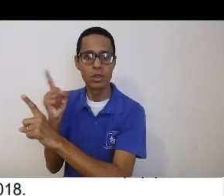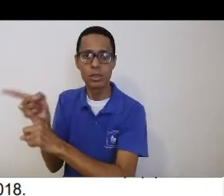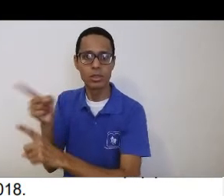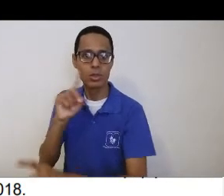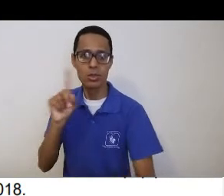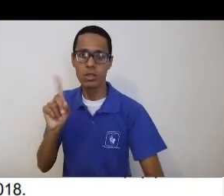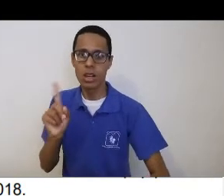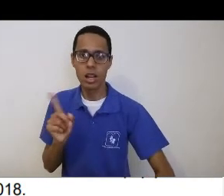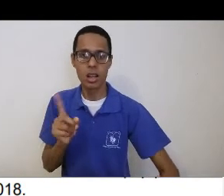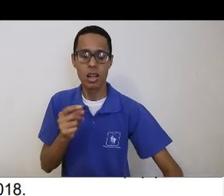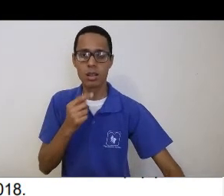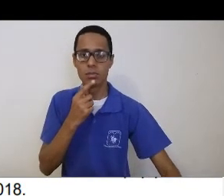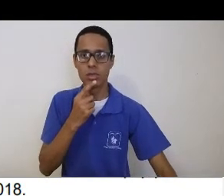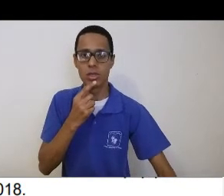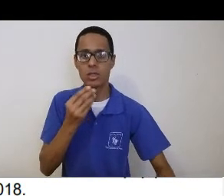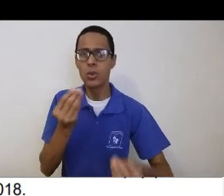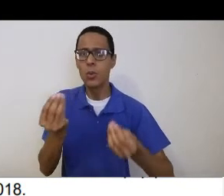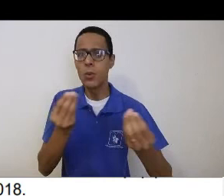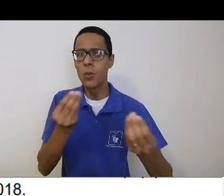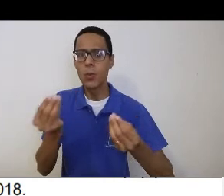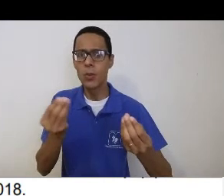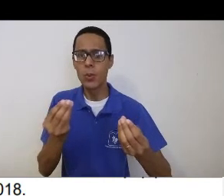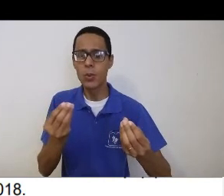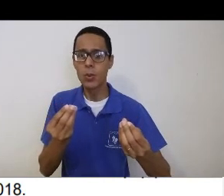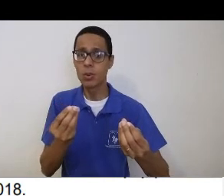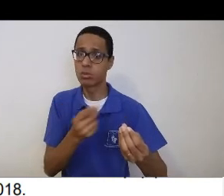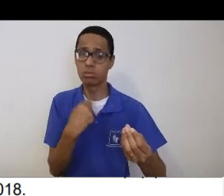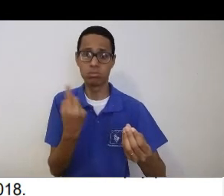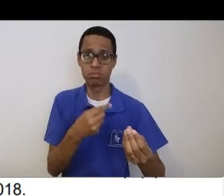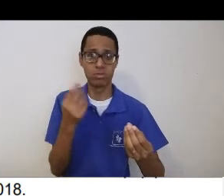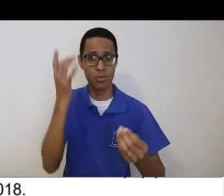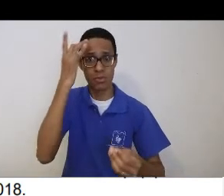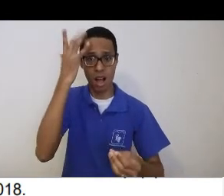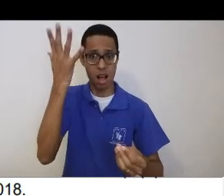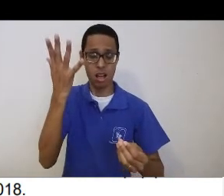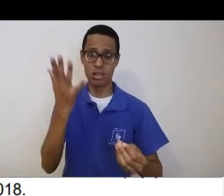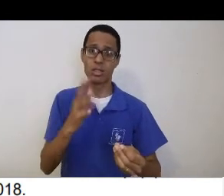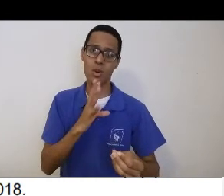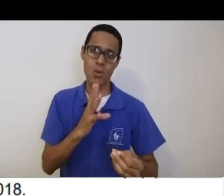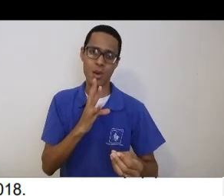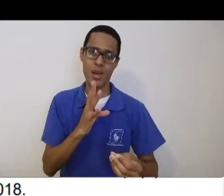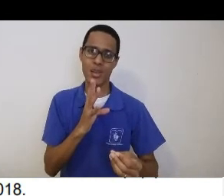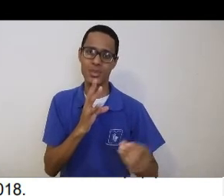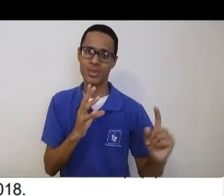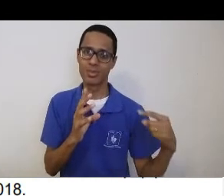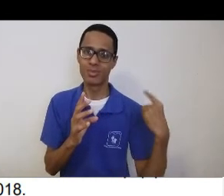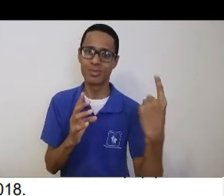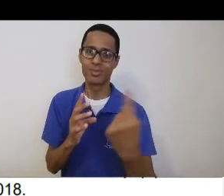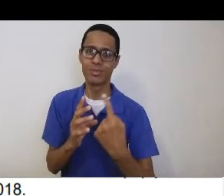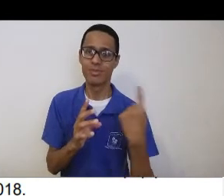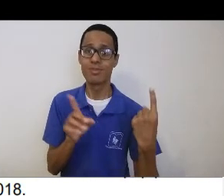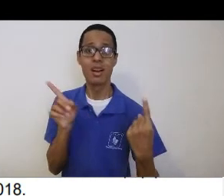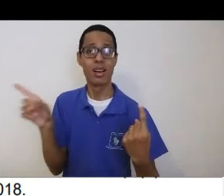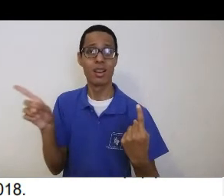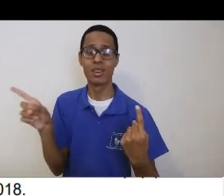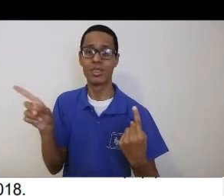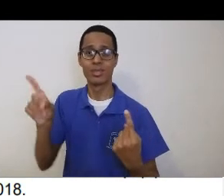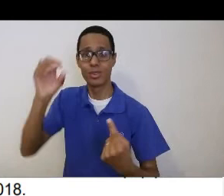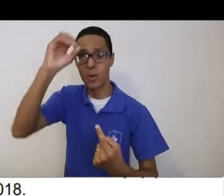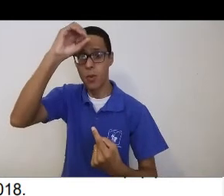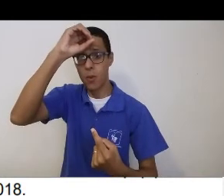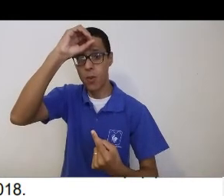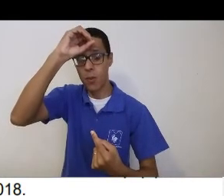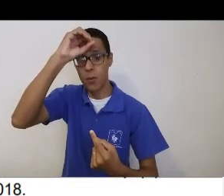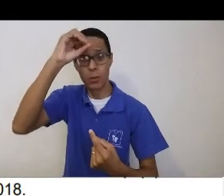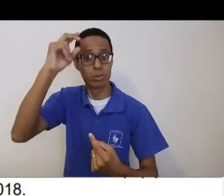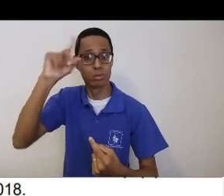de modo que nós descobrimos que ele não sabia dessas coisas. É tão comum para nós, mas para um